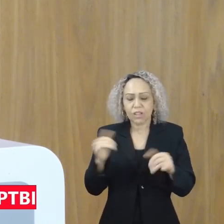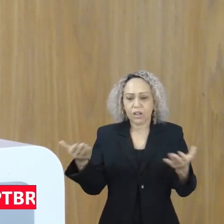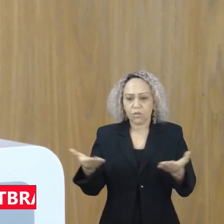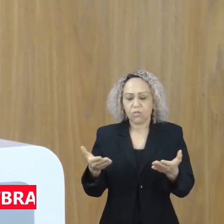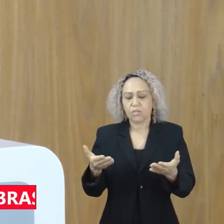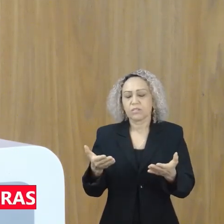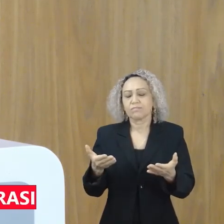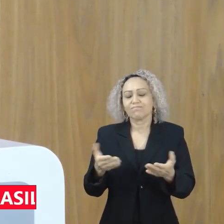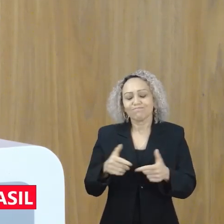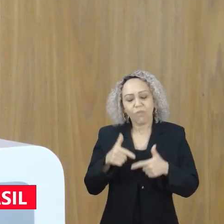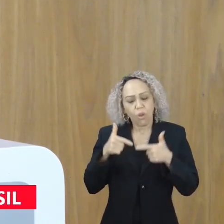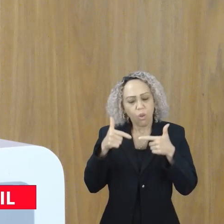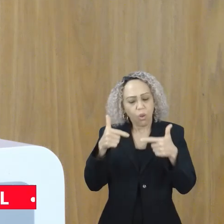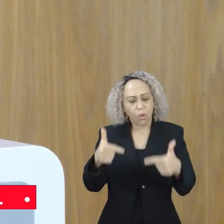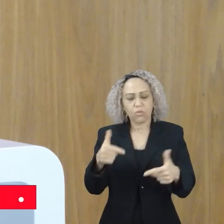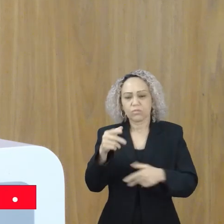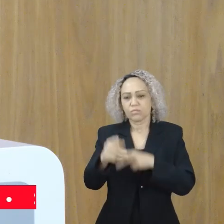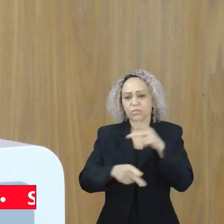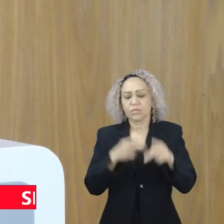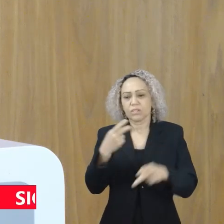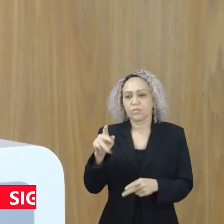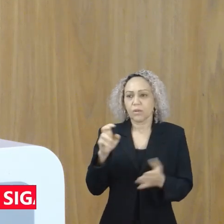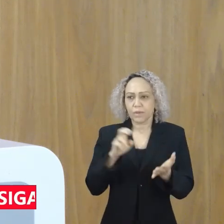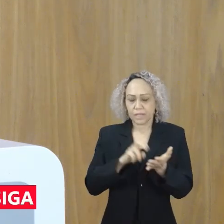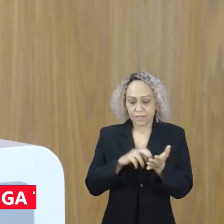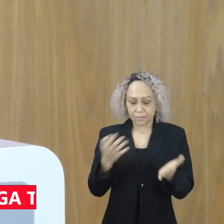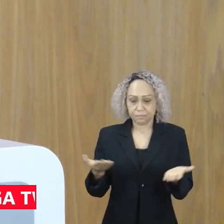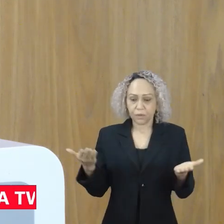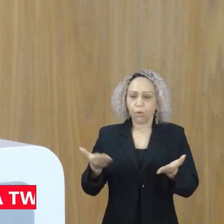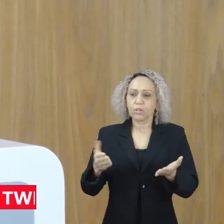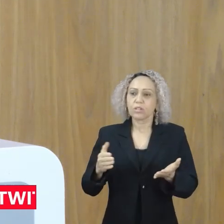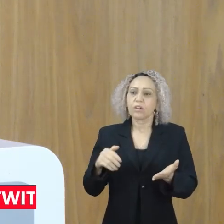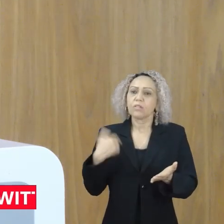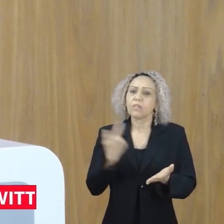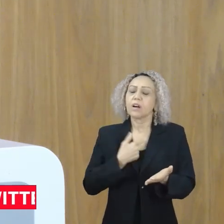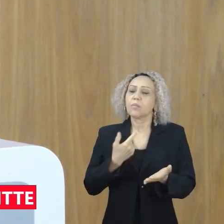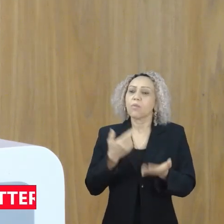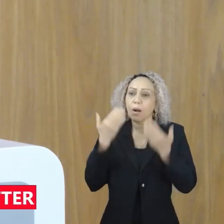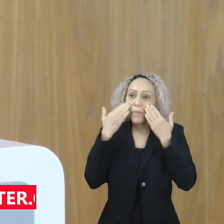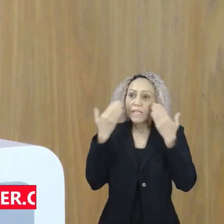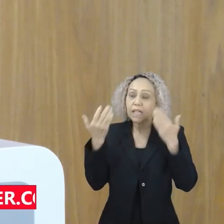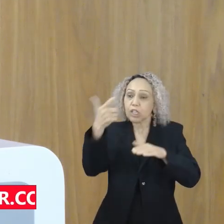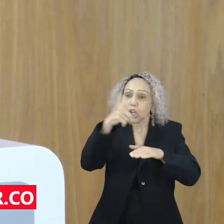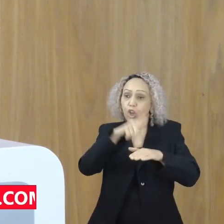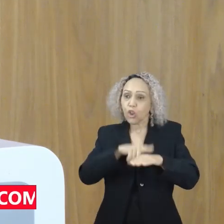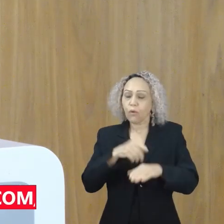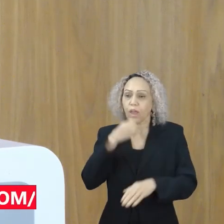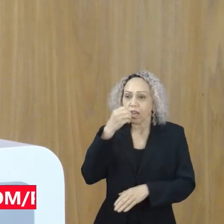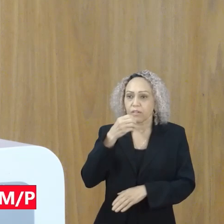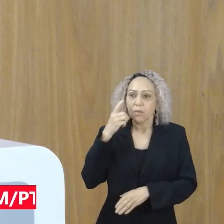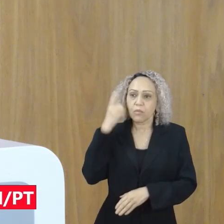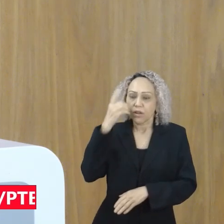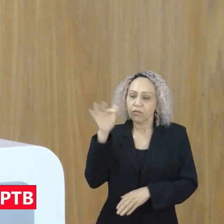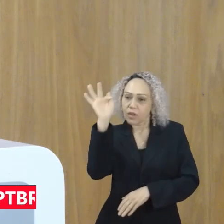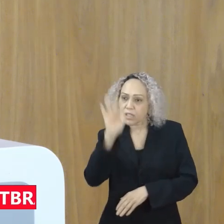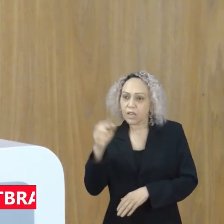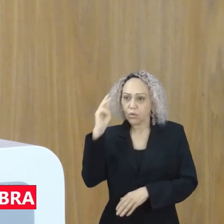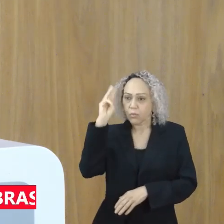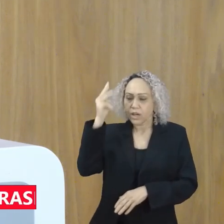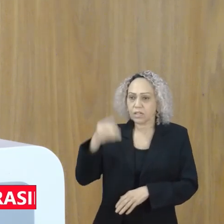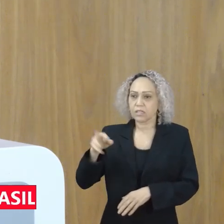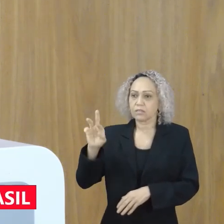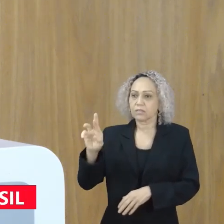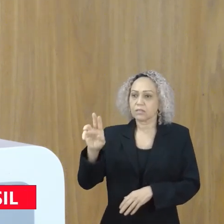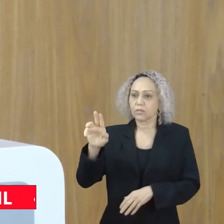e luta popular na sua manhã. Hoje nós vamos reapresentar a entrevista com o deputado federal pelo PT do Maranhão,